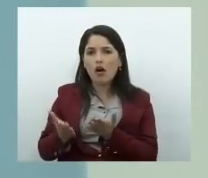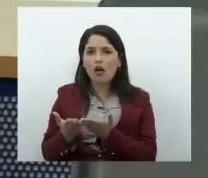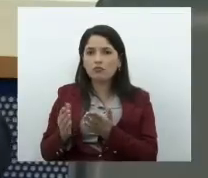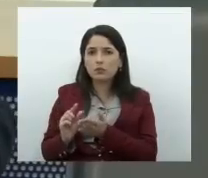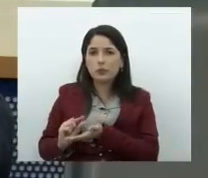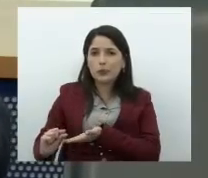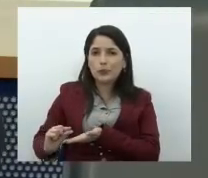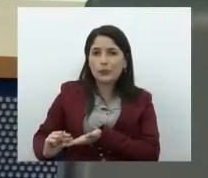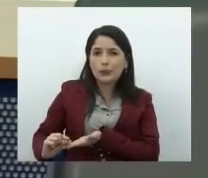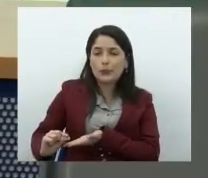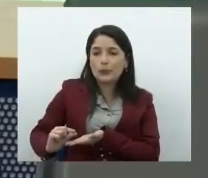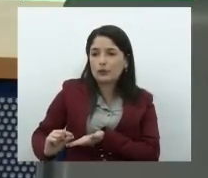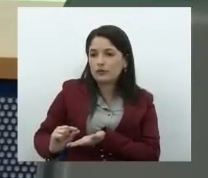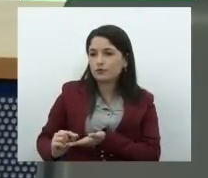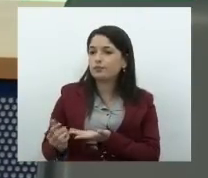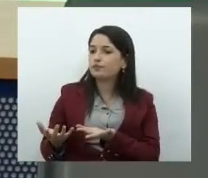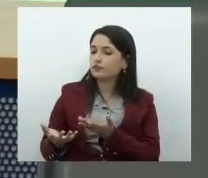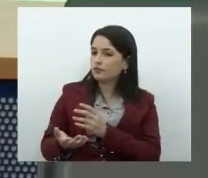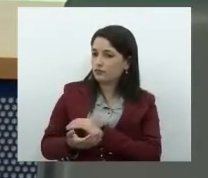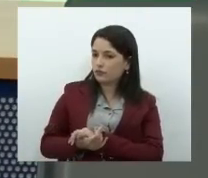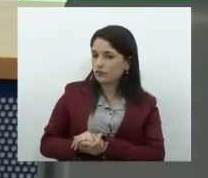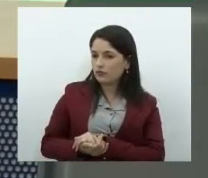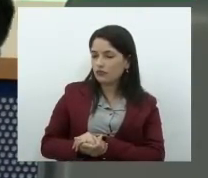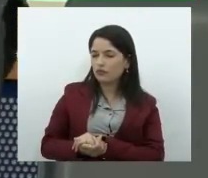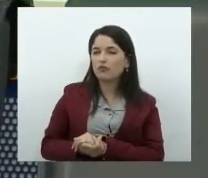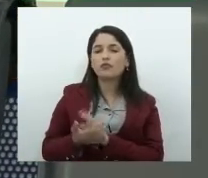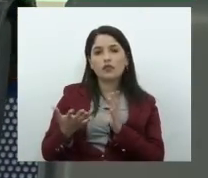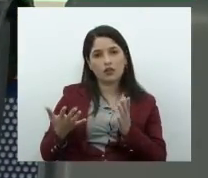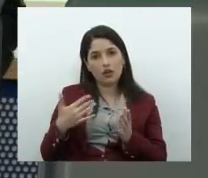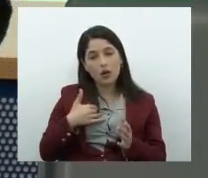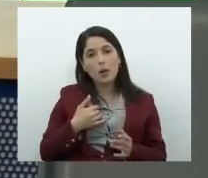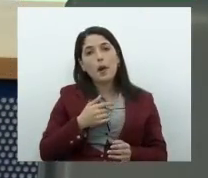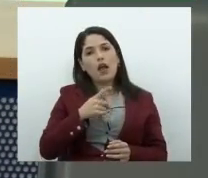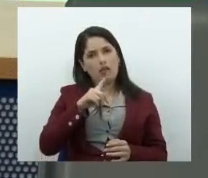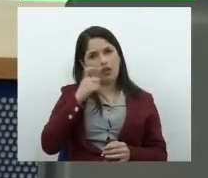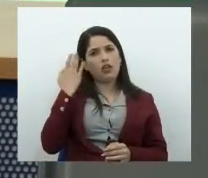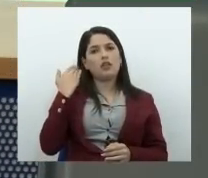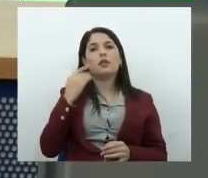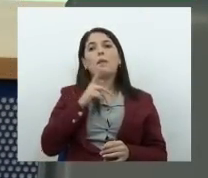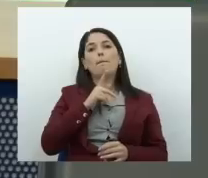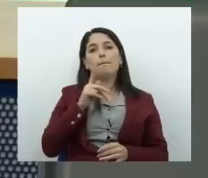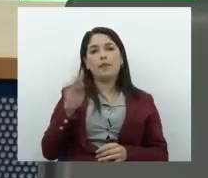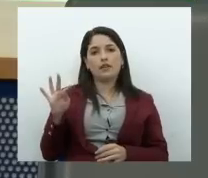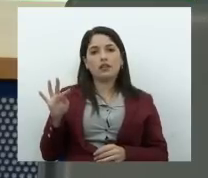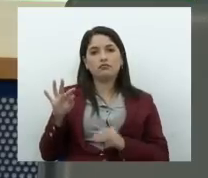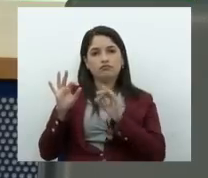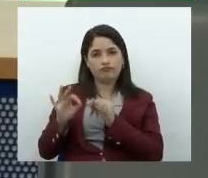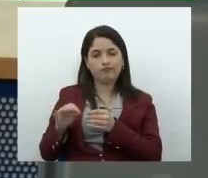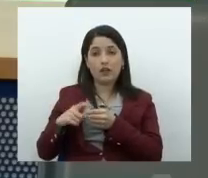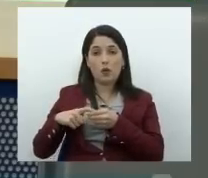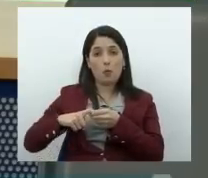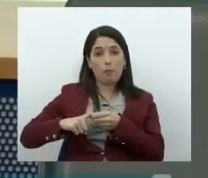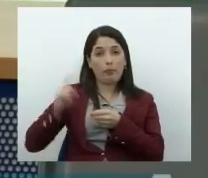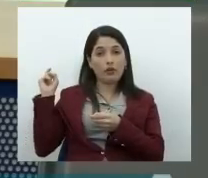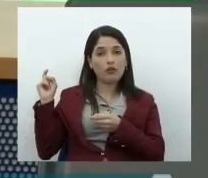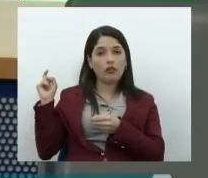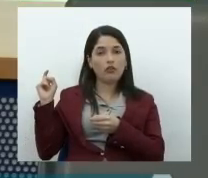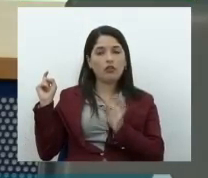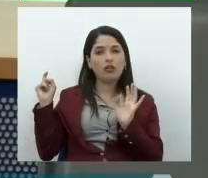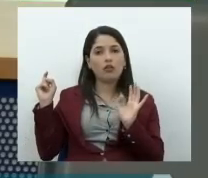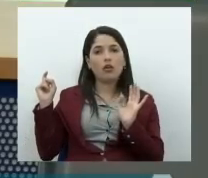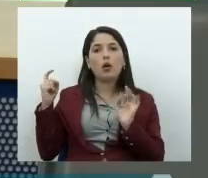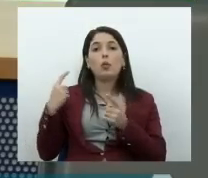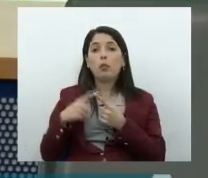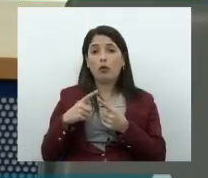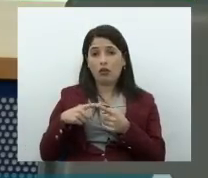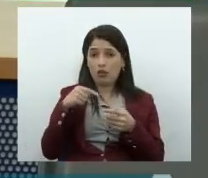saí do PT por grandes desvios que o partido estava cometendo. Desvios gravíssimos